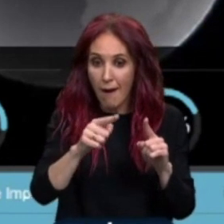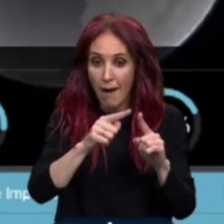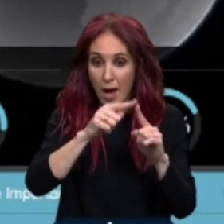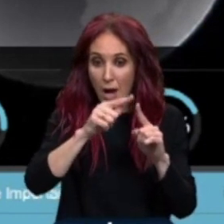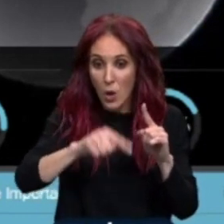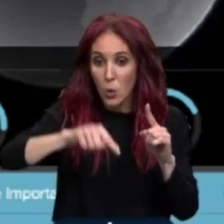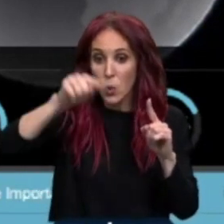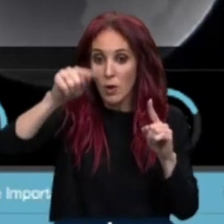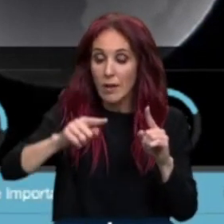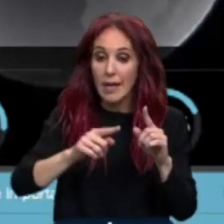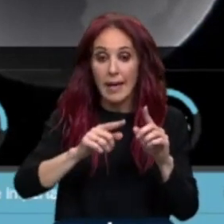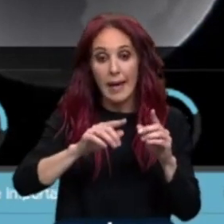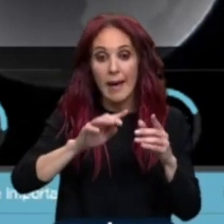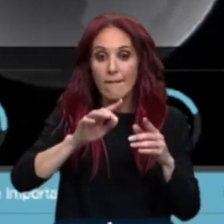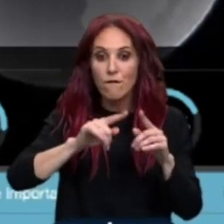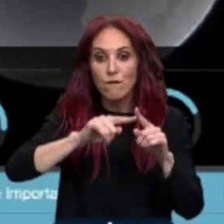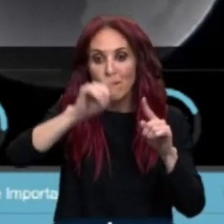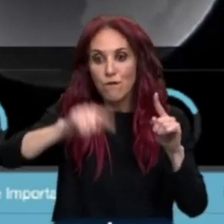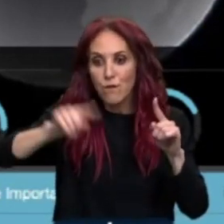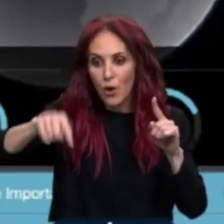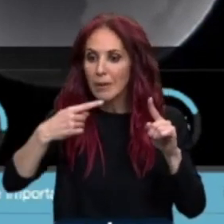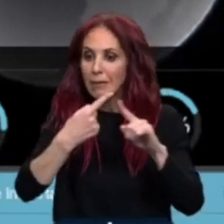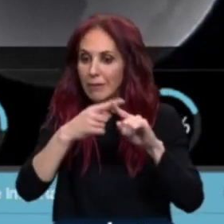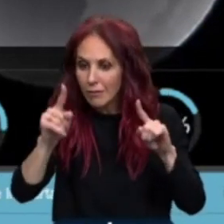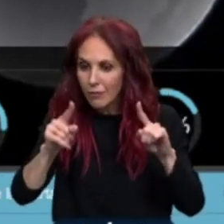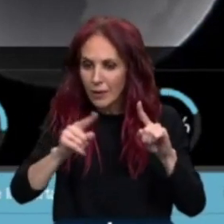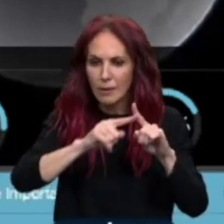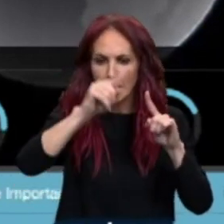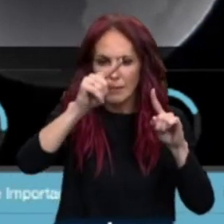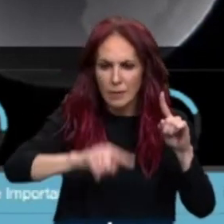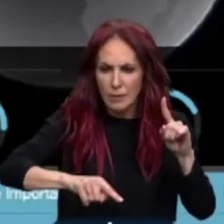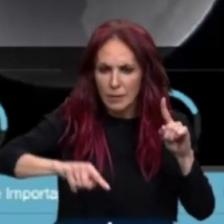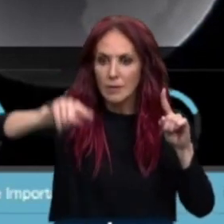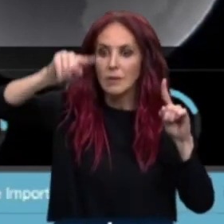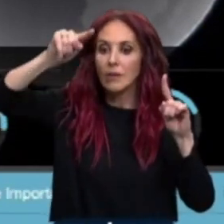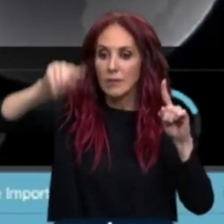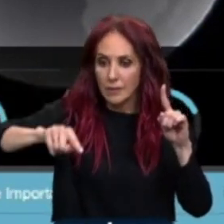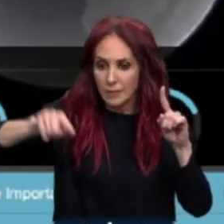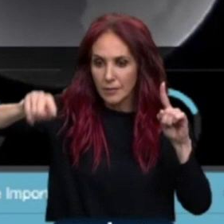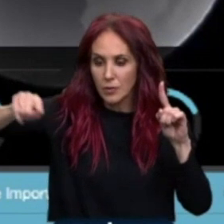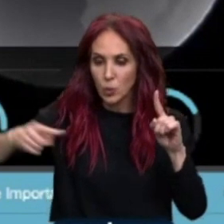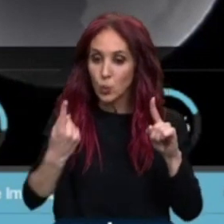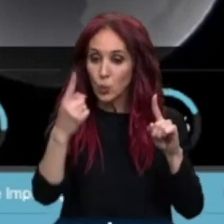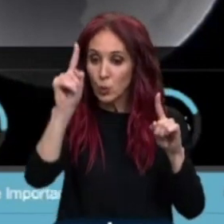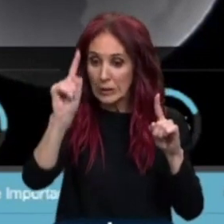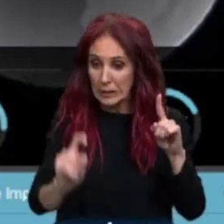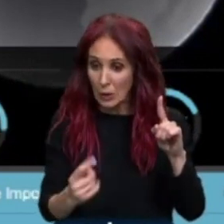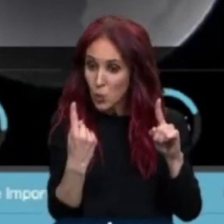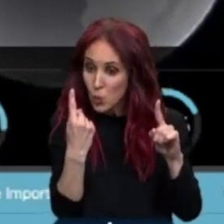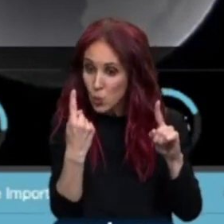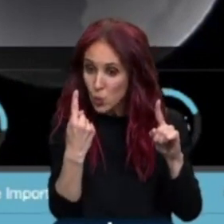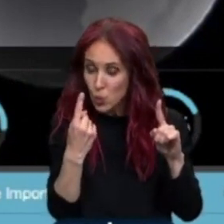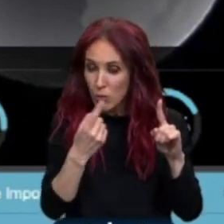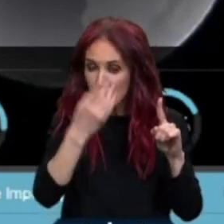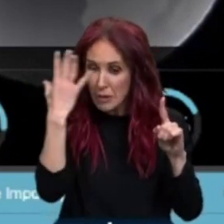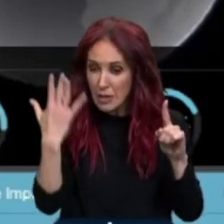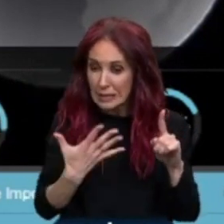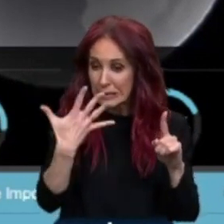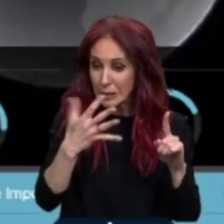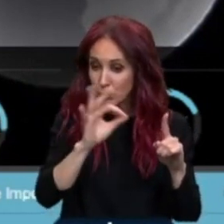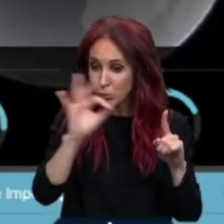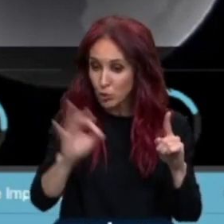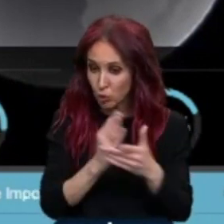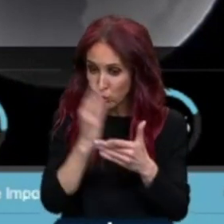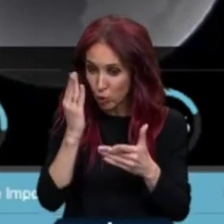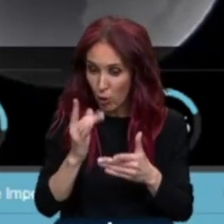num gráfico diferente, em que percebemos qual é que é o aumento de casos, e tivemos um dia em que foram apenas 5%, foi